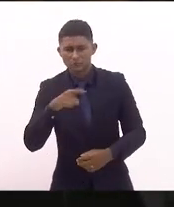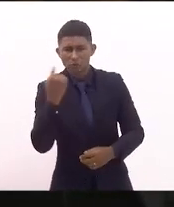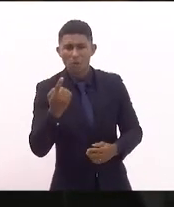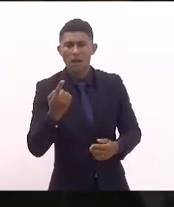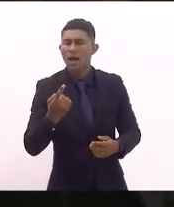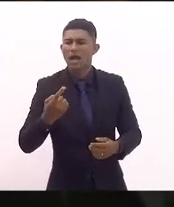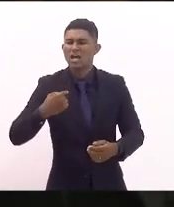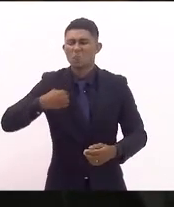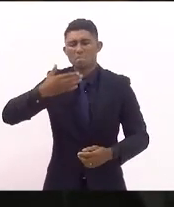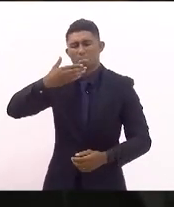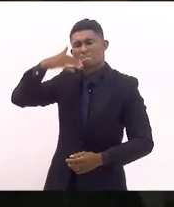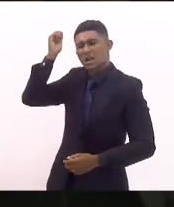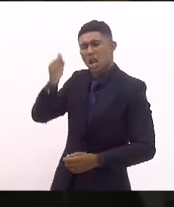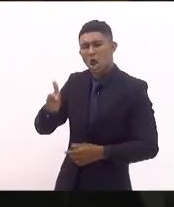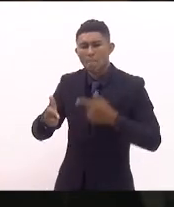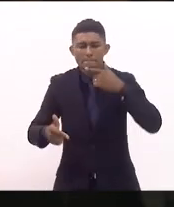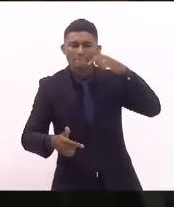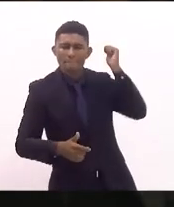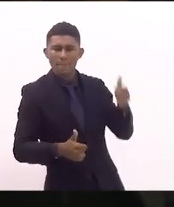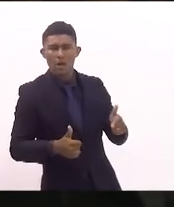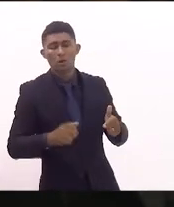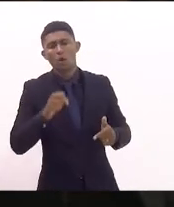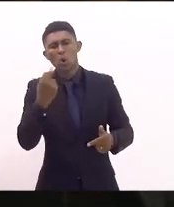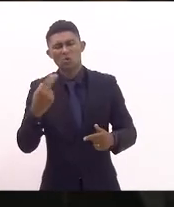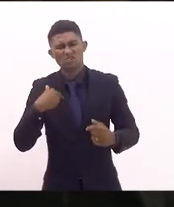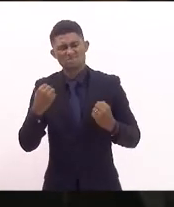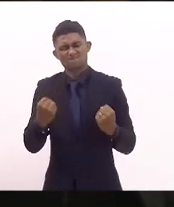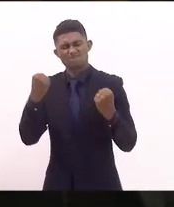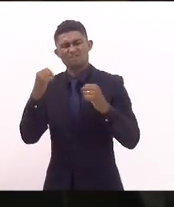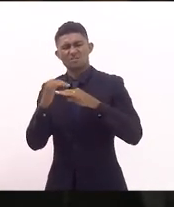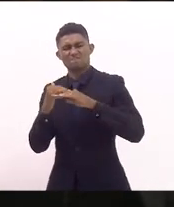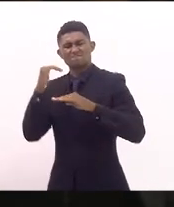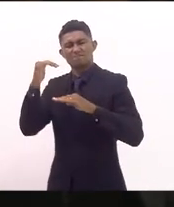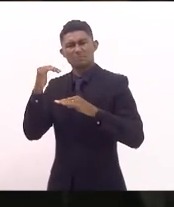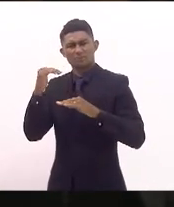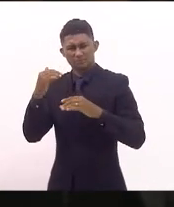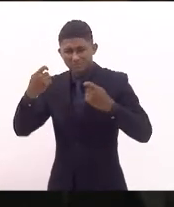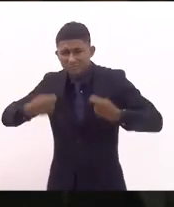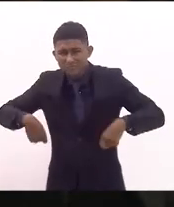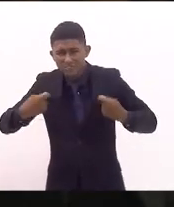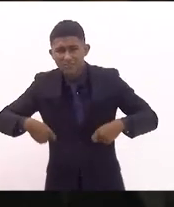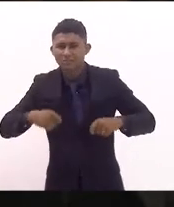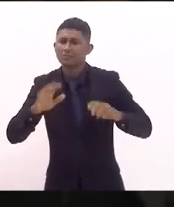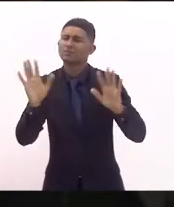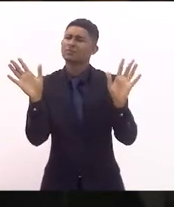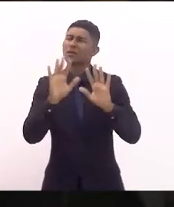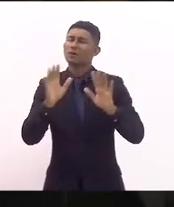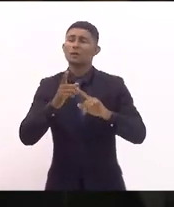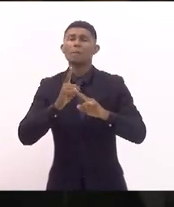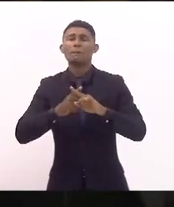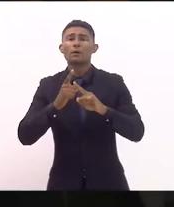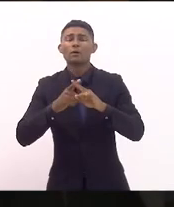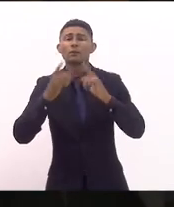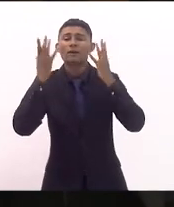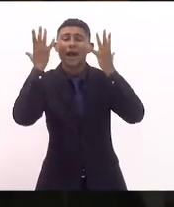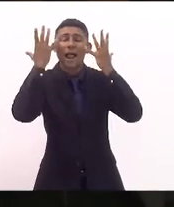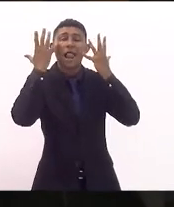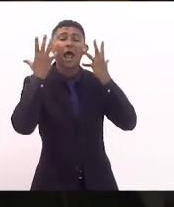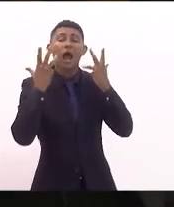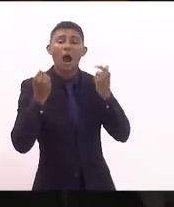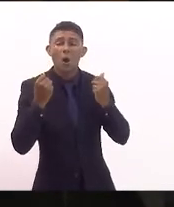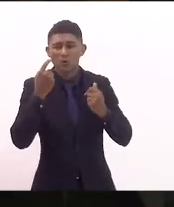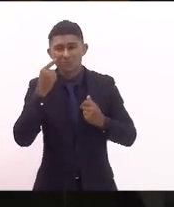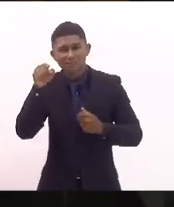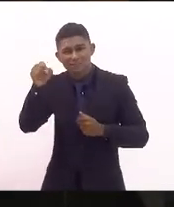maiores, tampouco os mais fortes para fazermos a diferença. Porque ao leão é destinado o título de rei